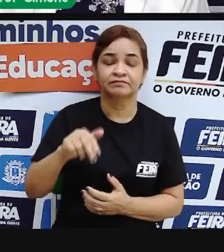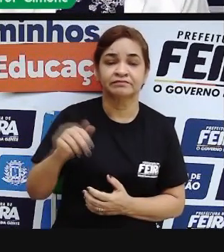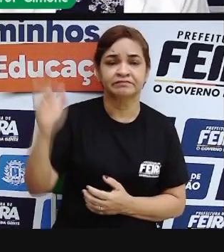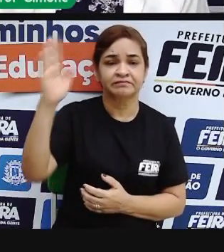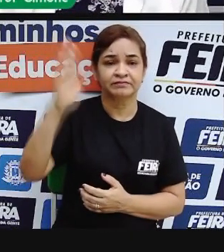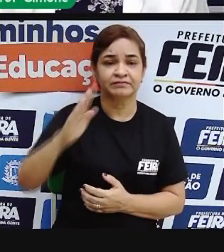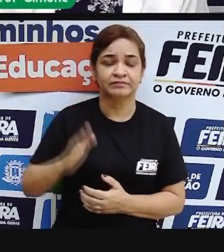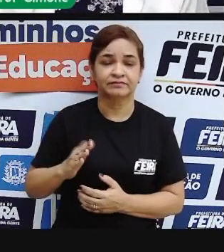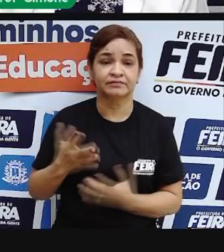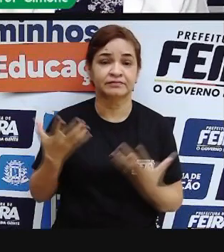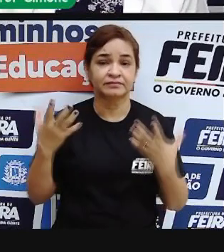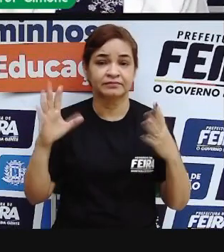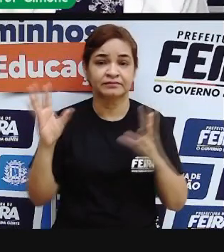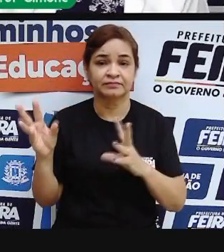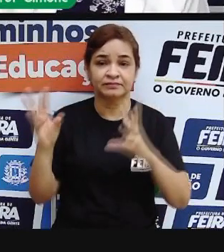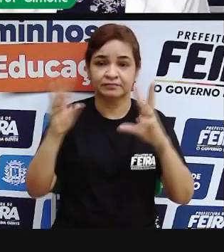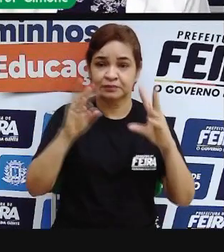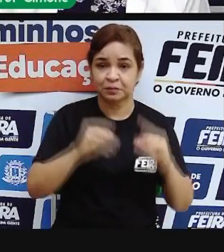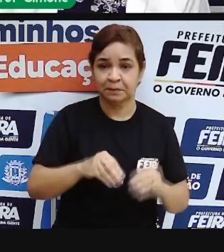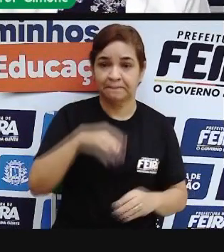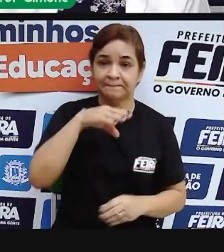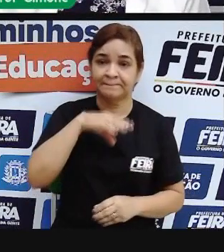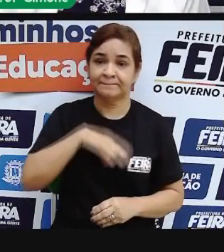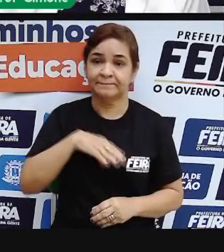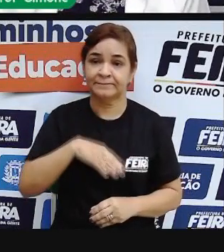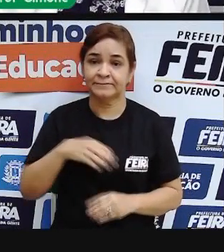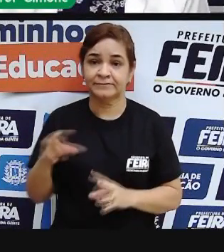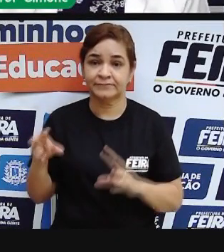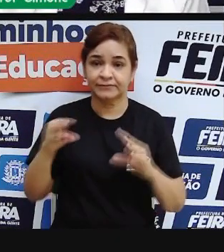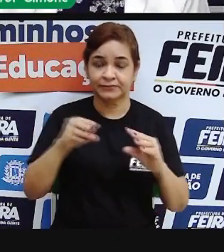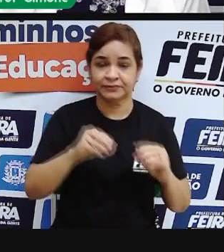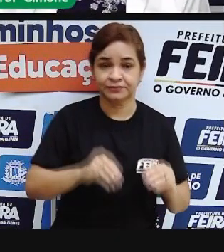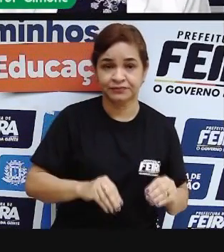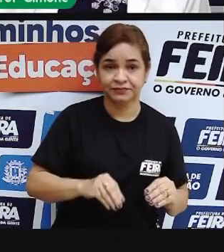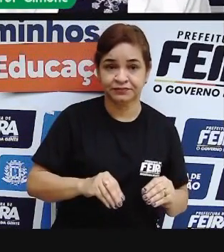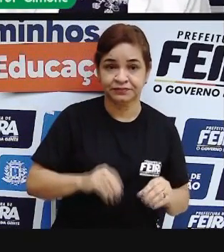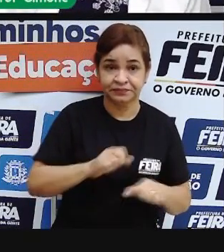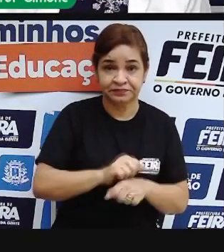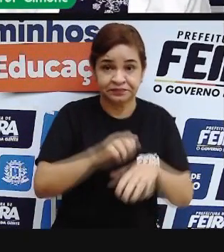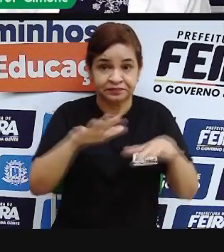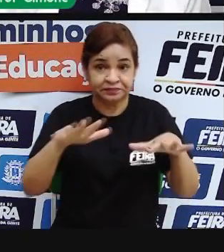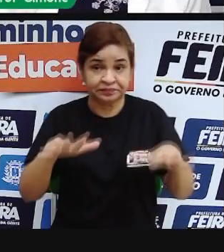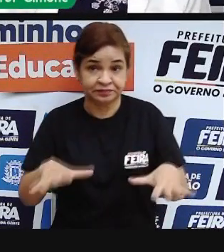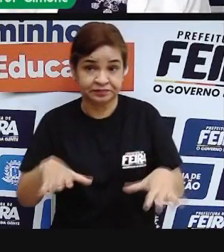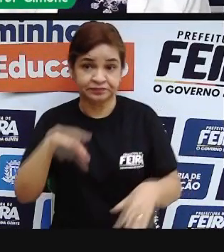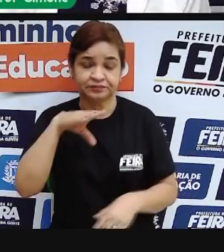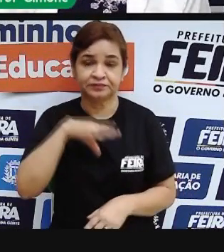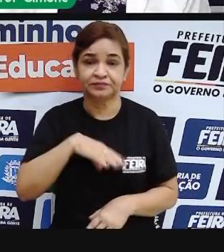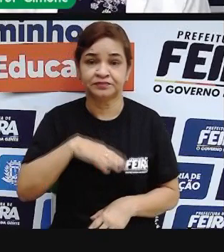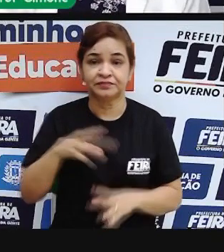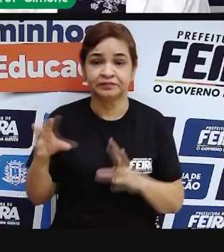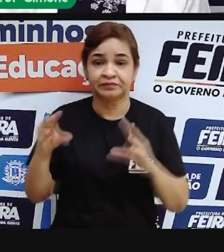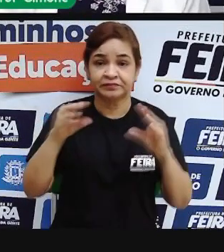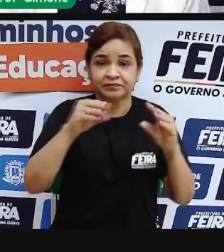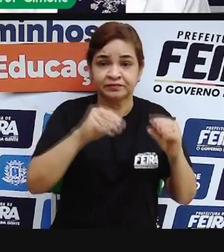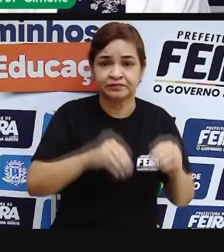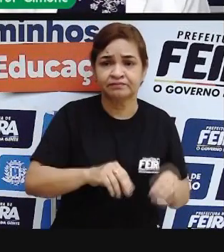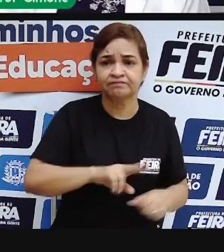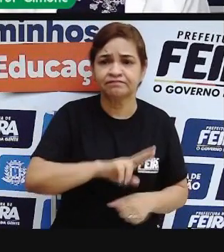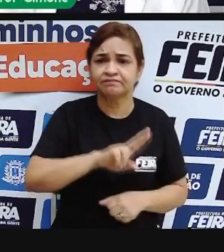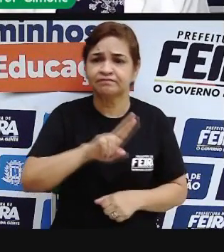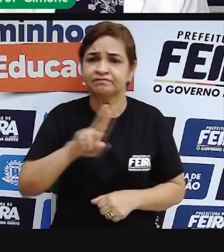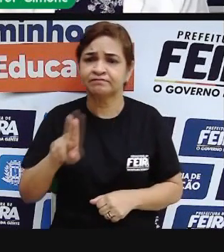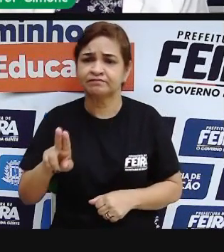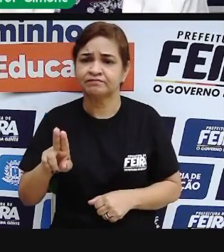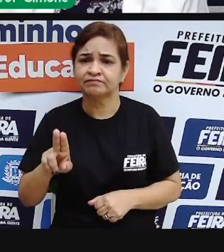juninas foram introduzidas pelos portugueses no período colonial. Em Portugal, a festa junina tinha um nome